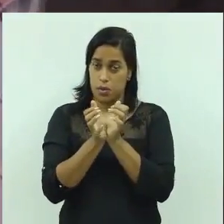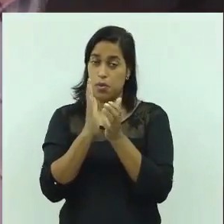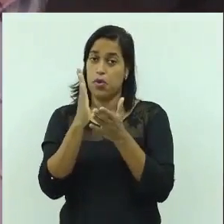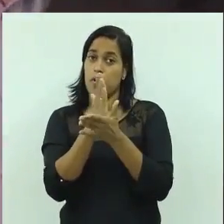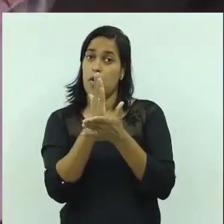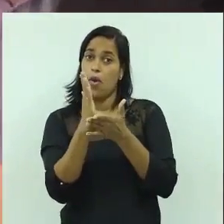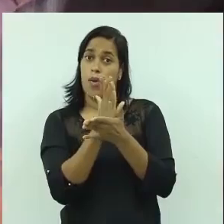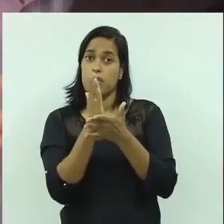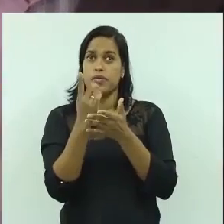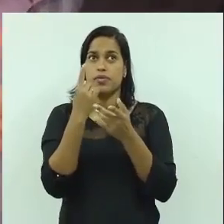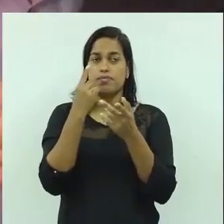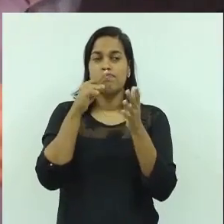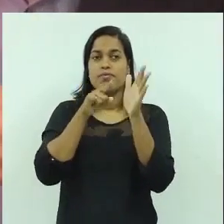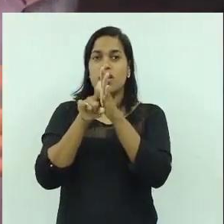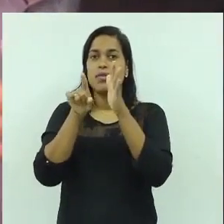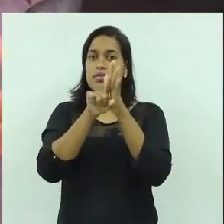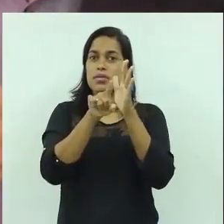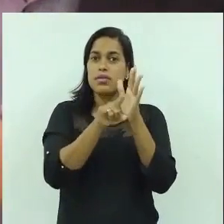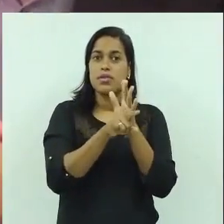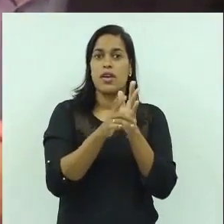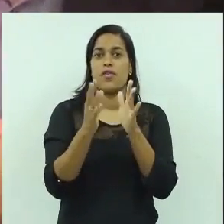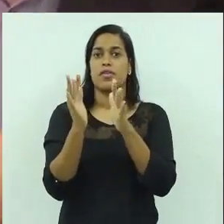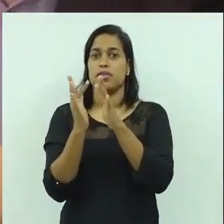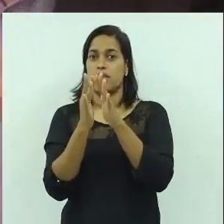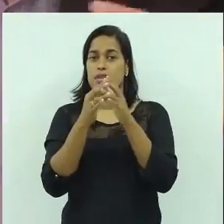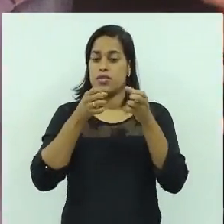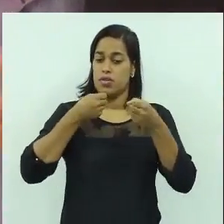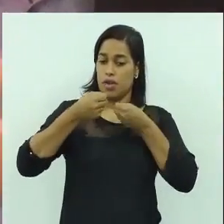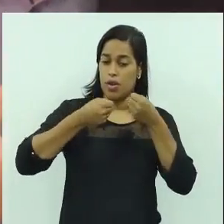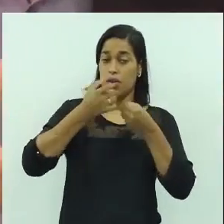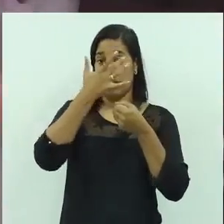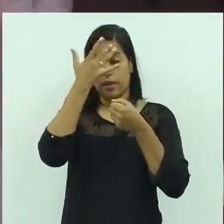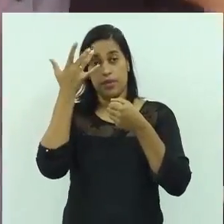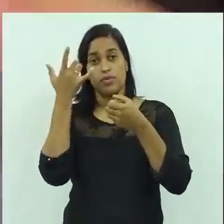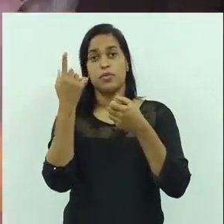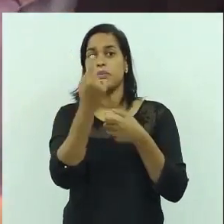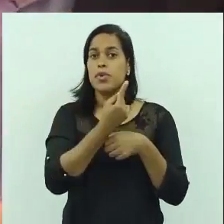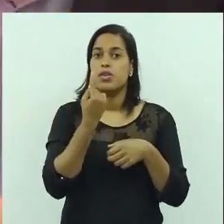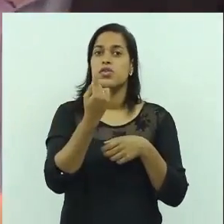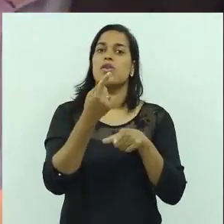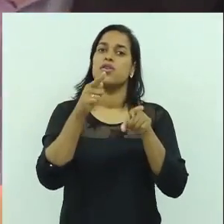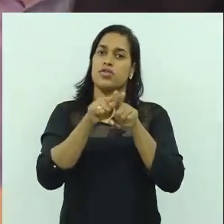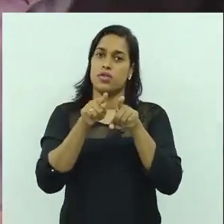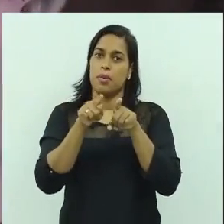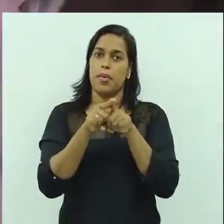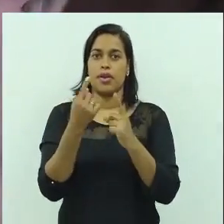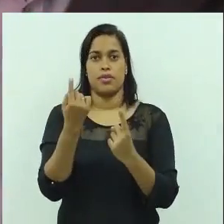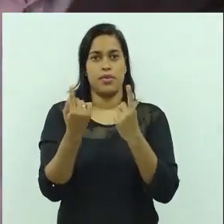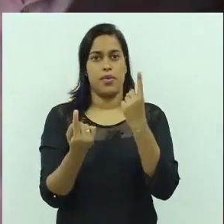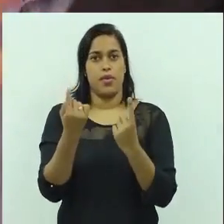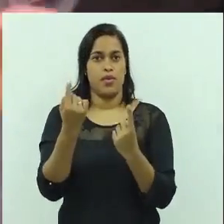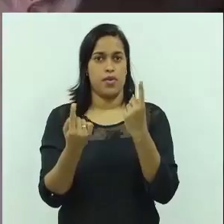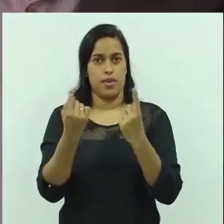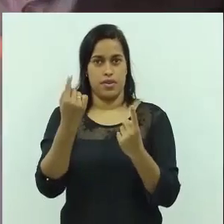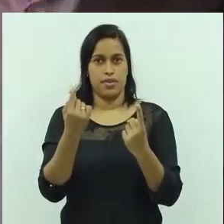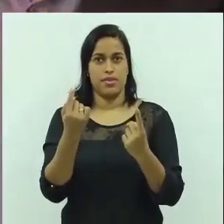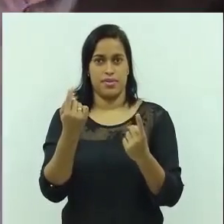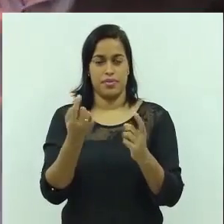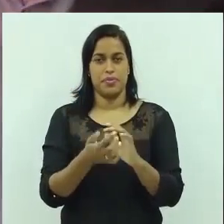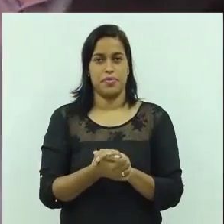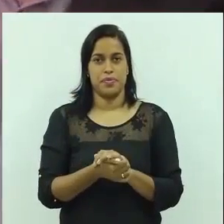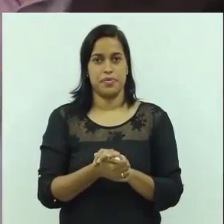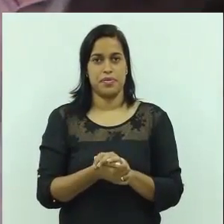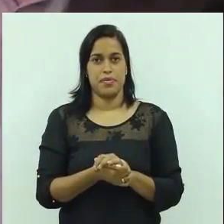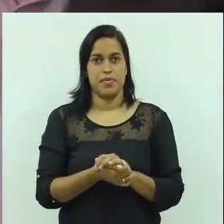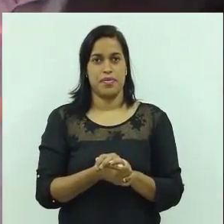questões serão feitas e você vai interagir não só com o entrevistador, como as pessoas que estão concorrendo com você. E eu gosto